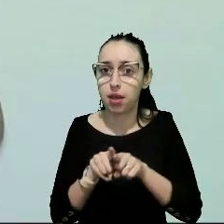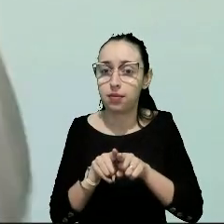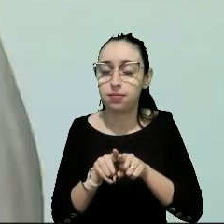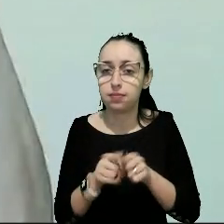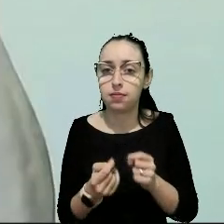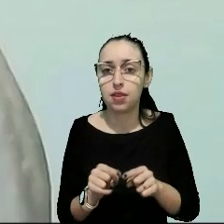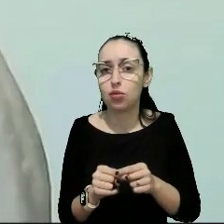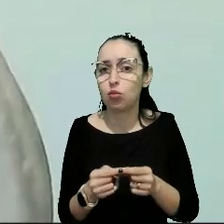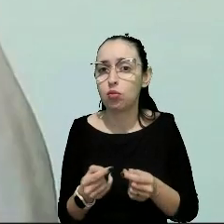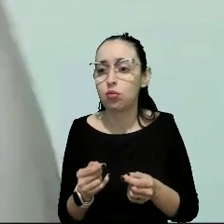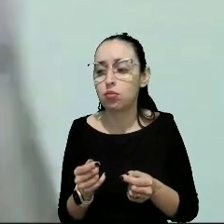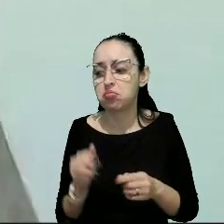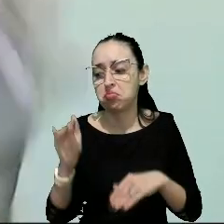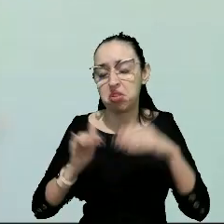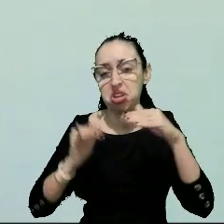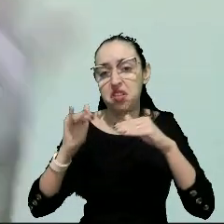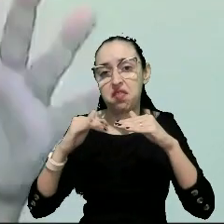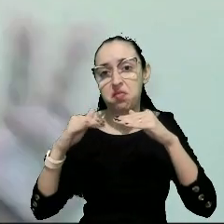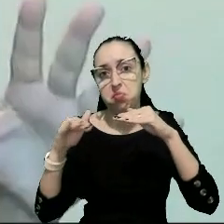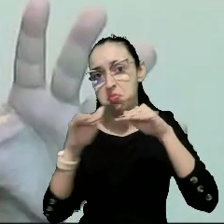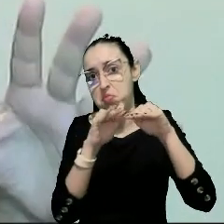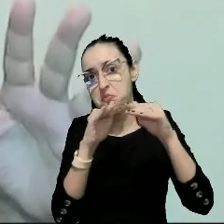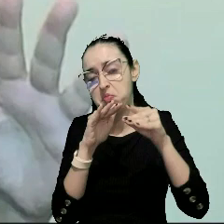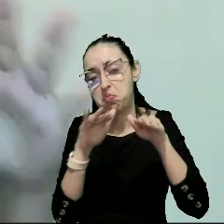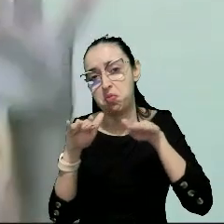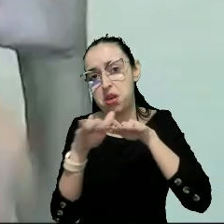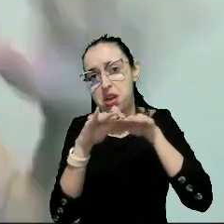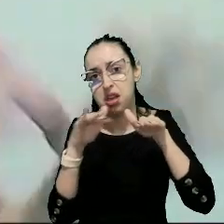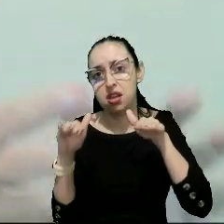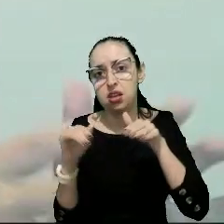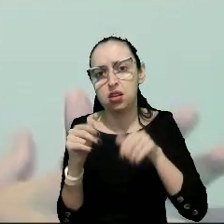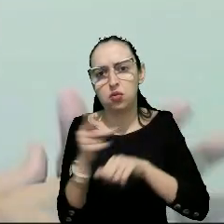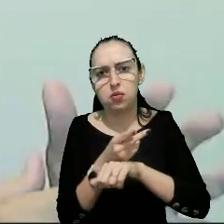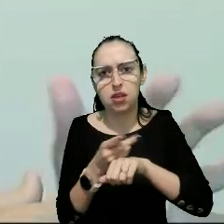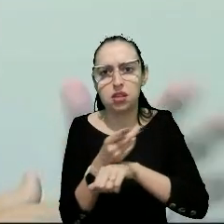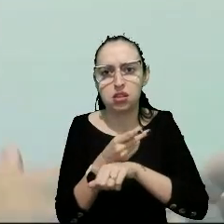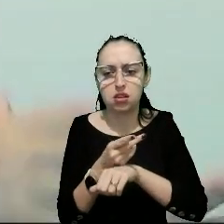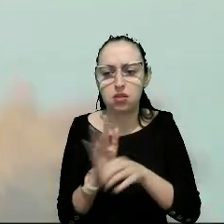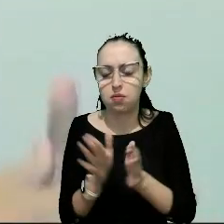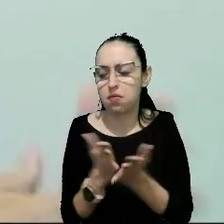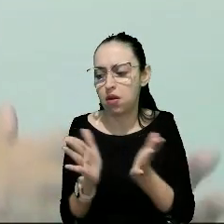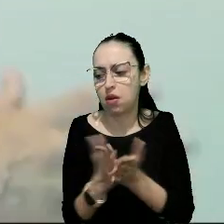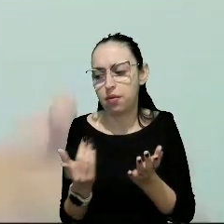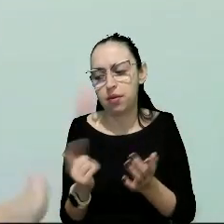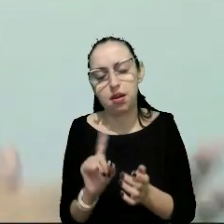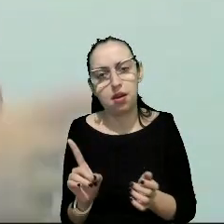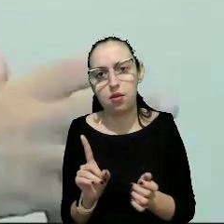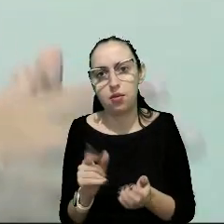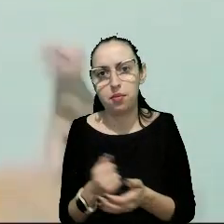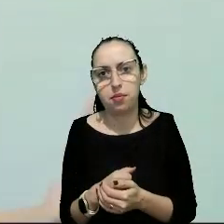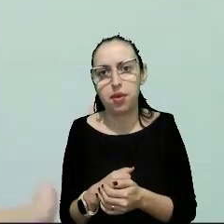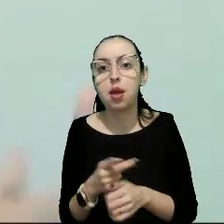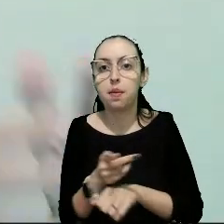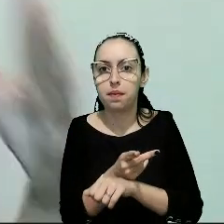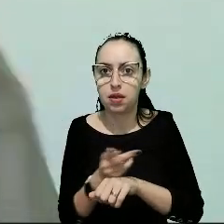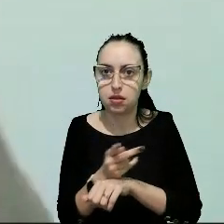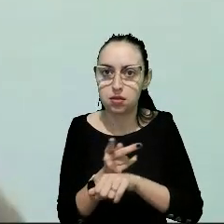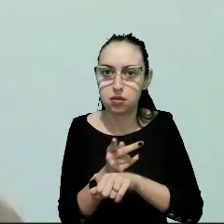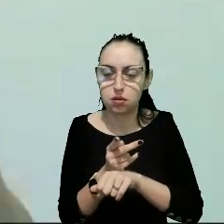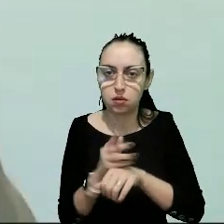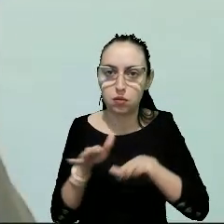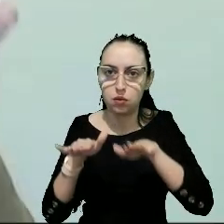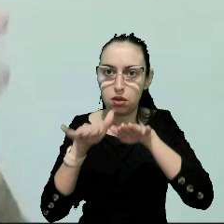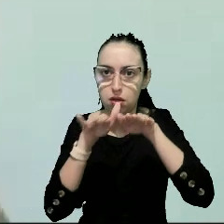Só um que é milionário. O resto é tudo classe média. Eu não pesquiso pessoas muito pobres, muito miseráveis.